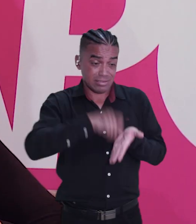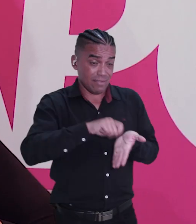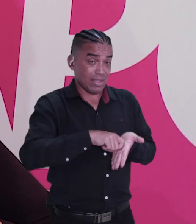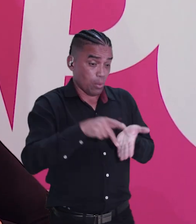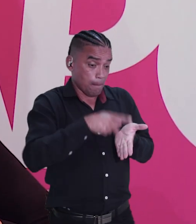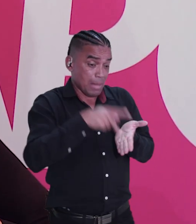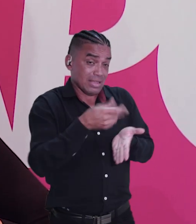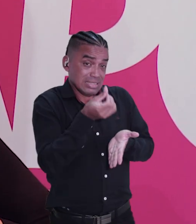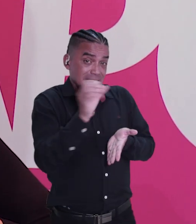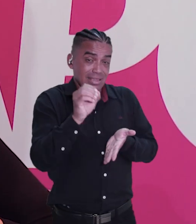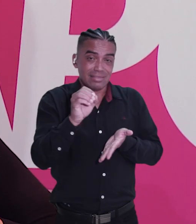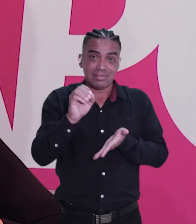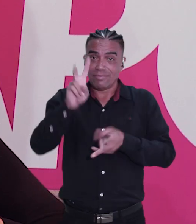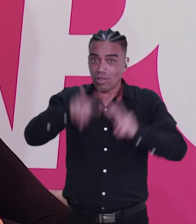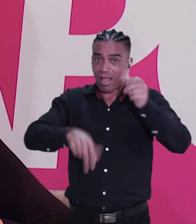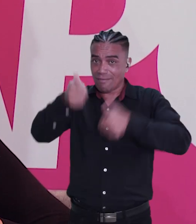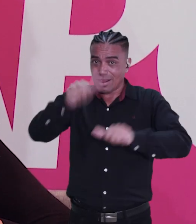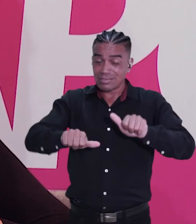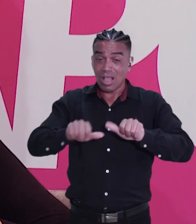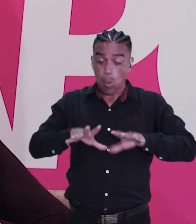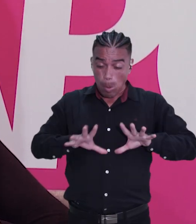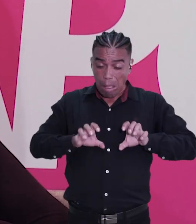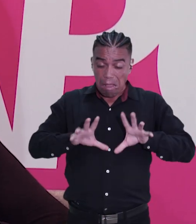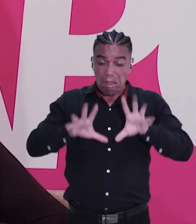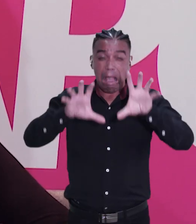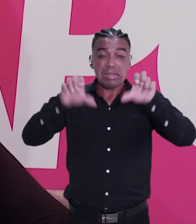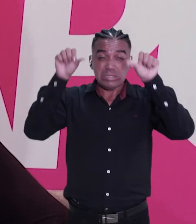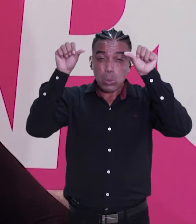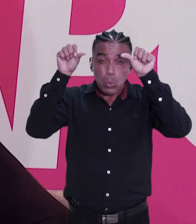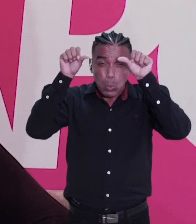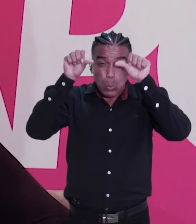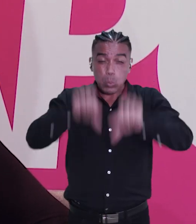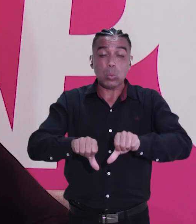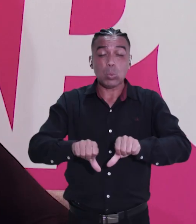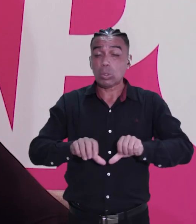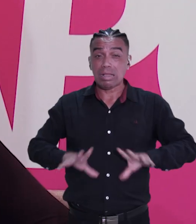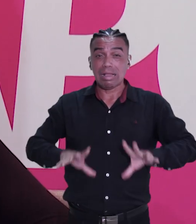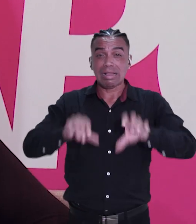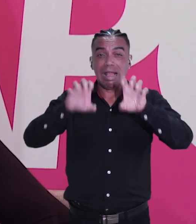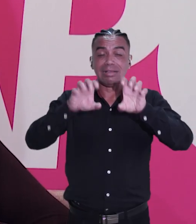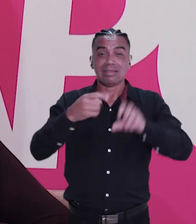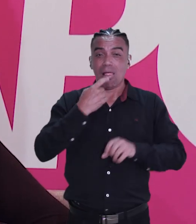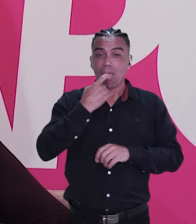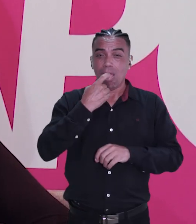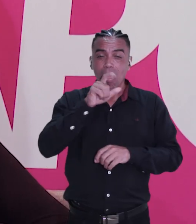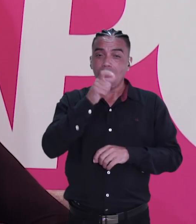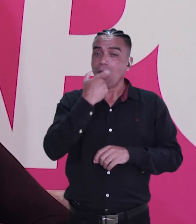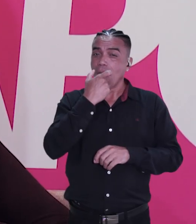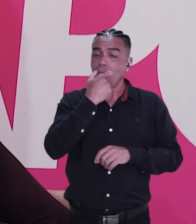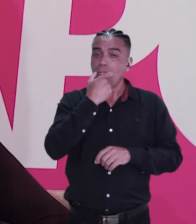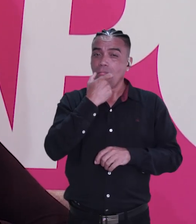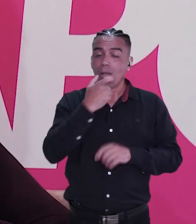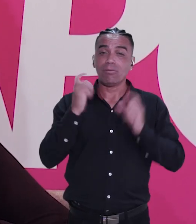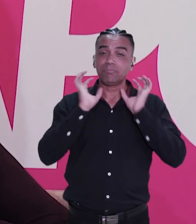60, mais ou menos, ele teve um diagnóstico de um câncer terrível, terrível. Um câncer na base da